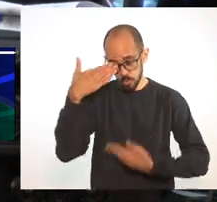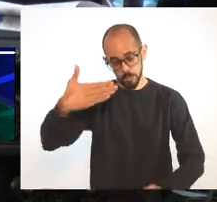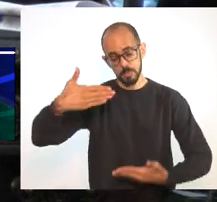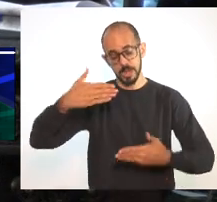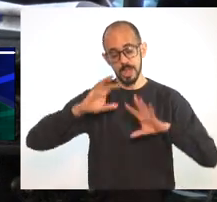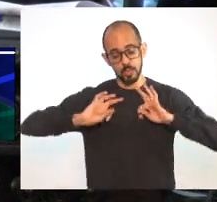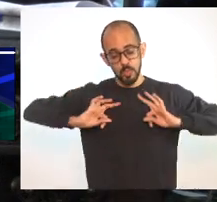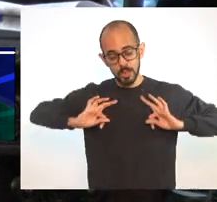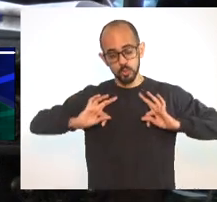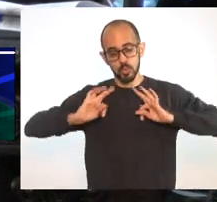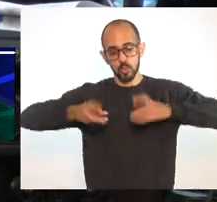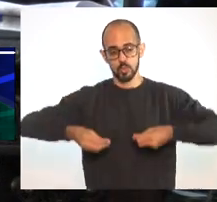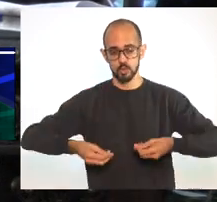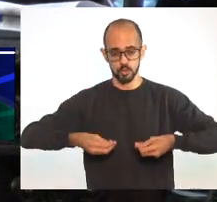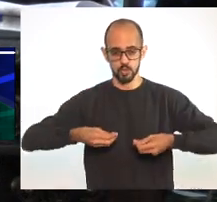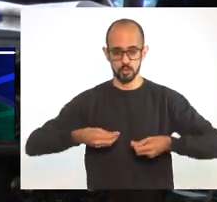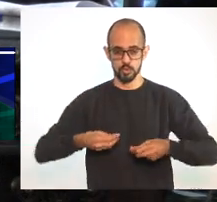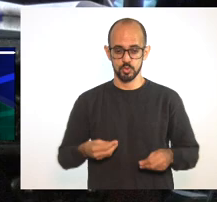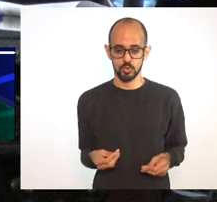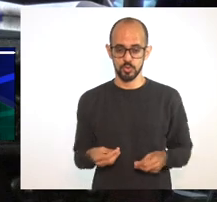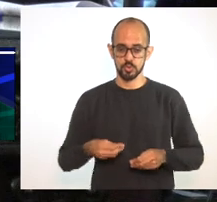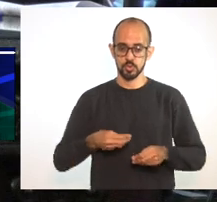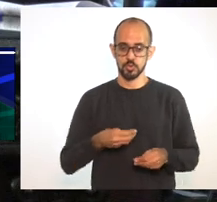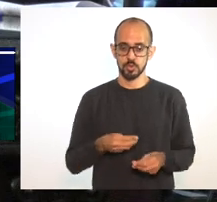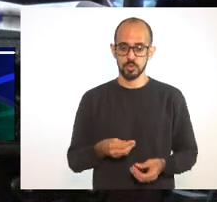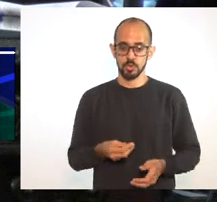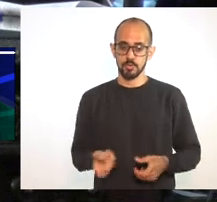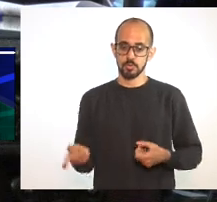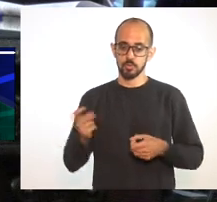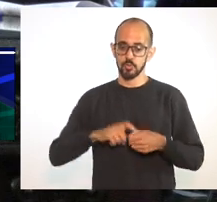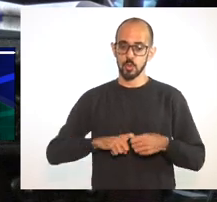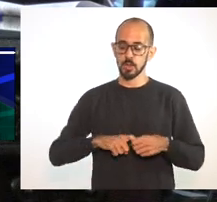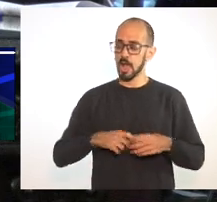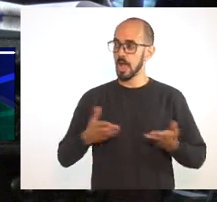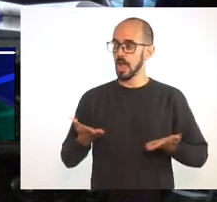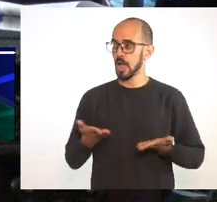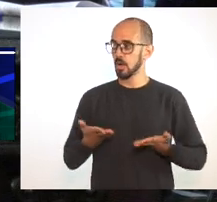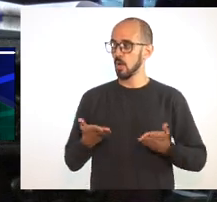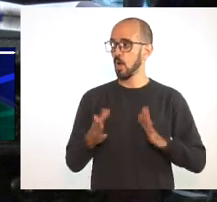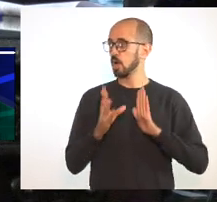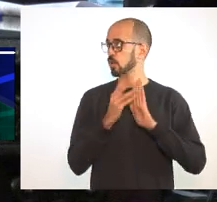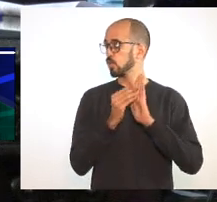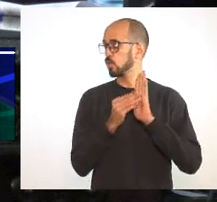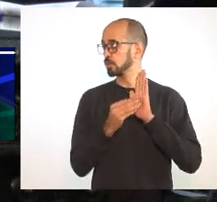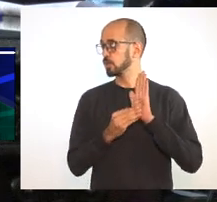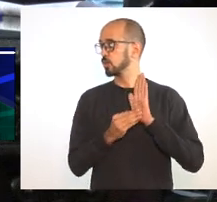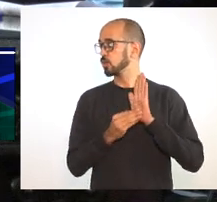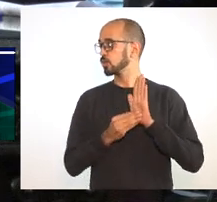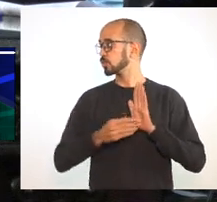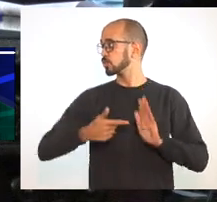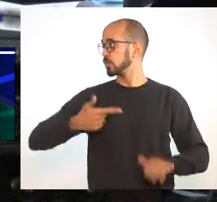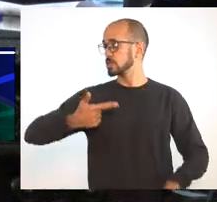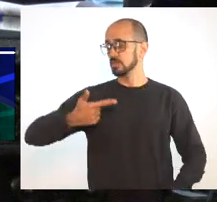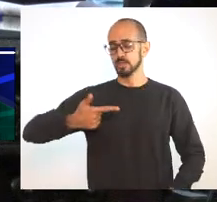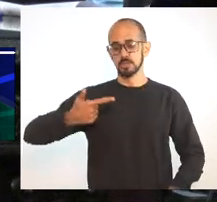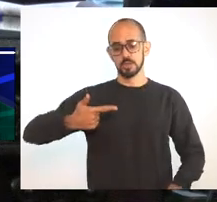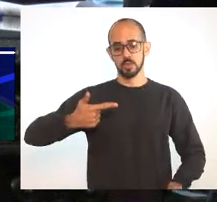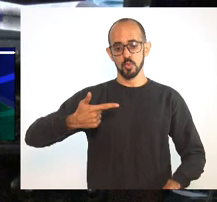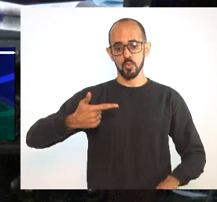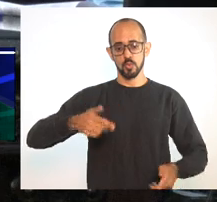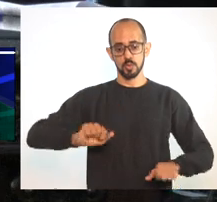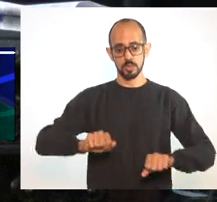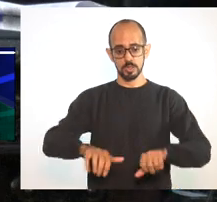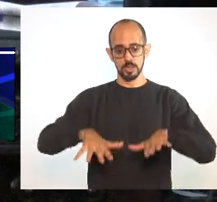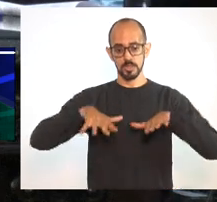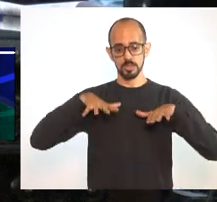a todas e todos. Vamos voltar à pauta da segunda sessão extraordinária